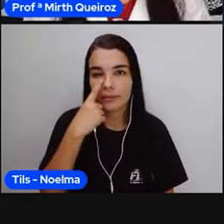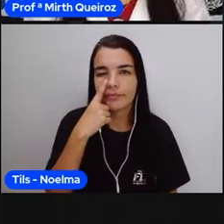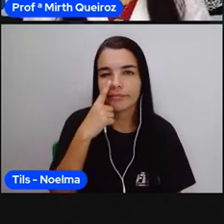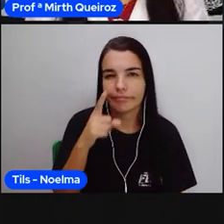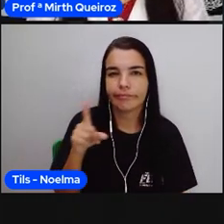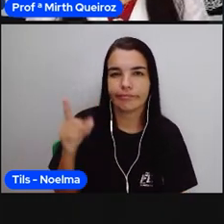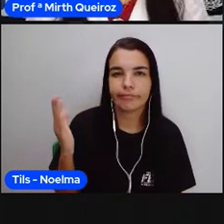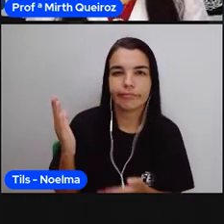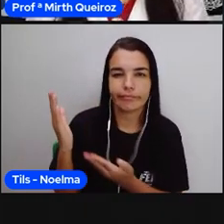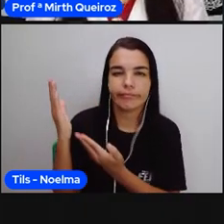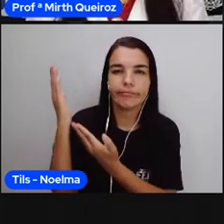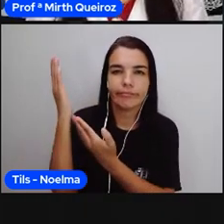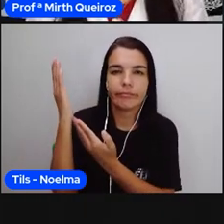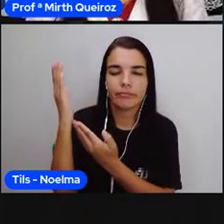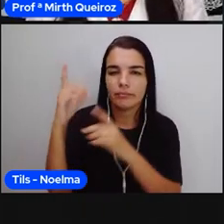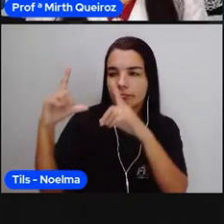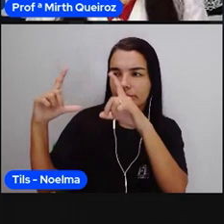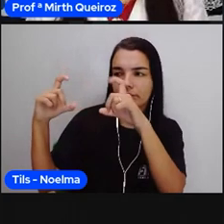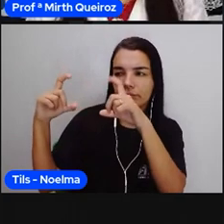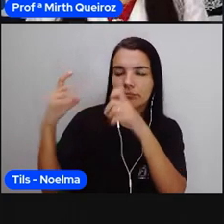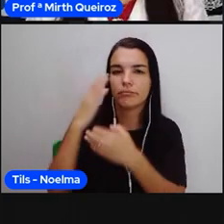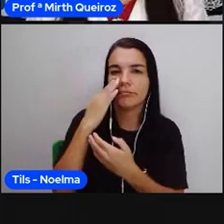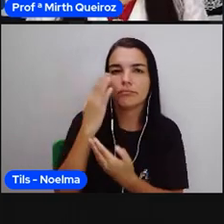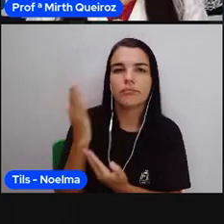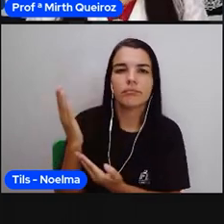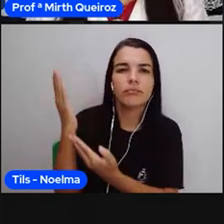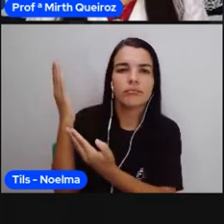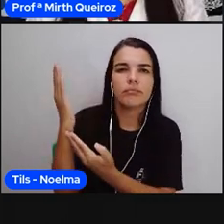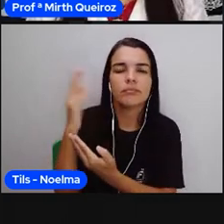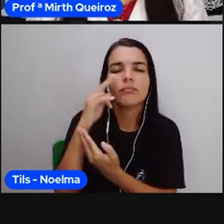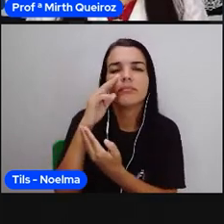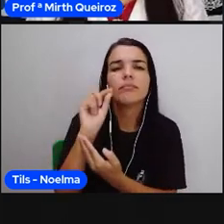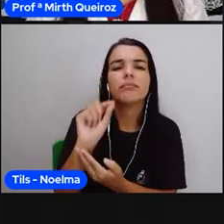Analise essa imagem, o que vocês veem aqui nessa imagem?